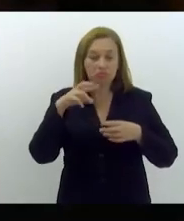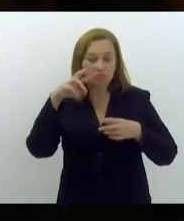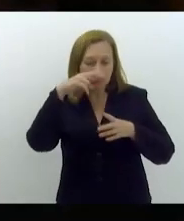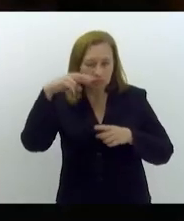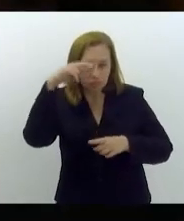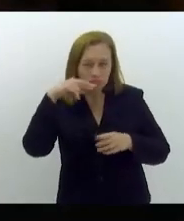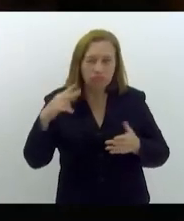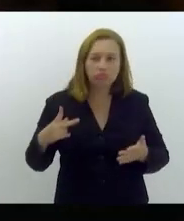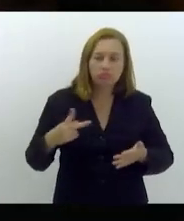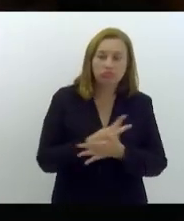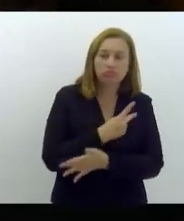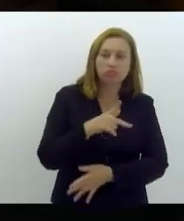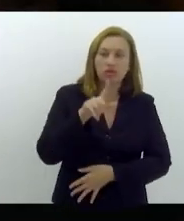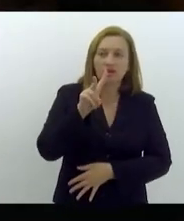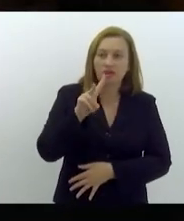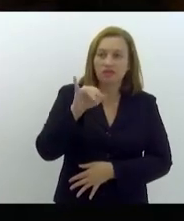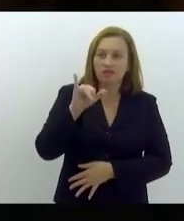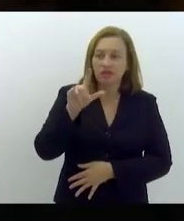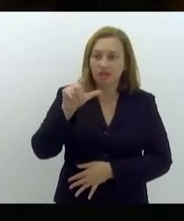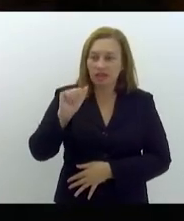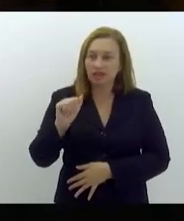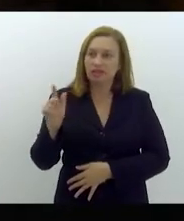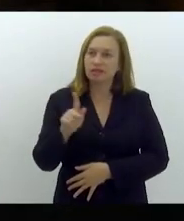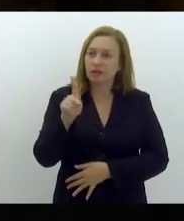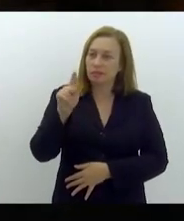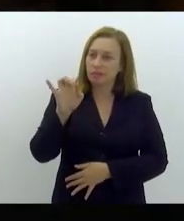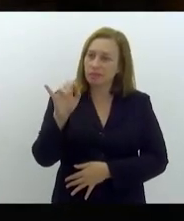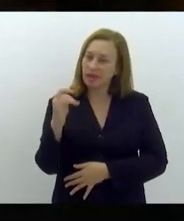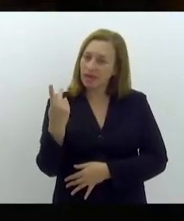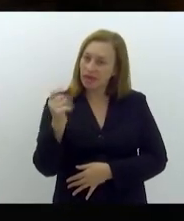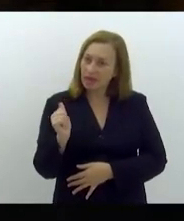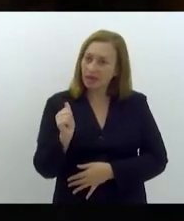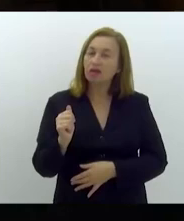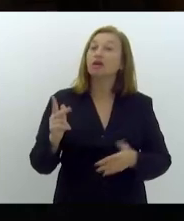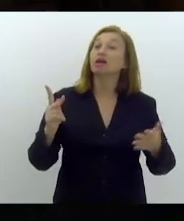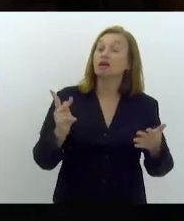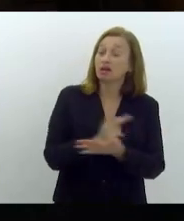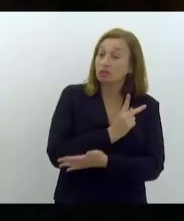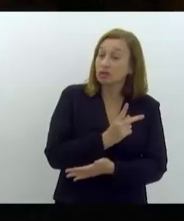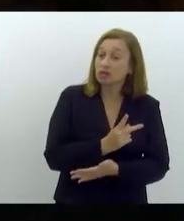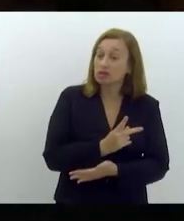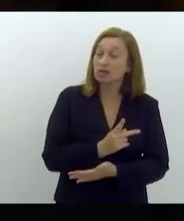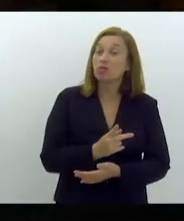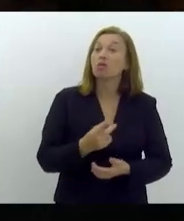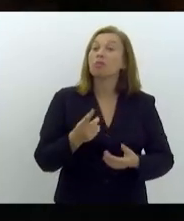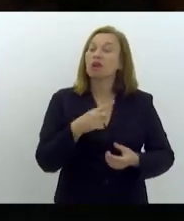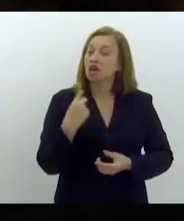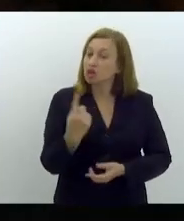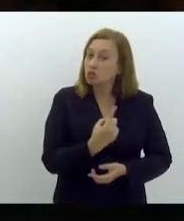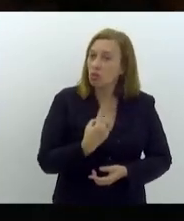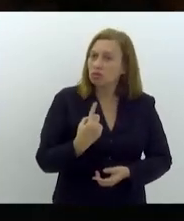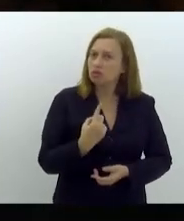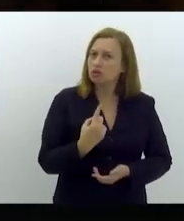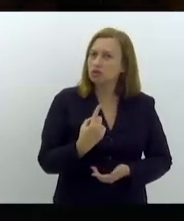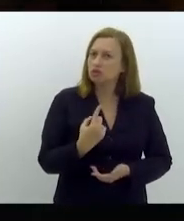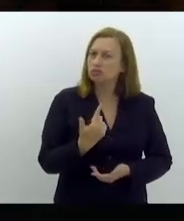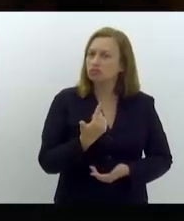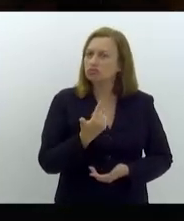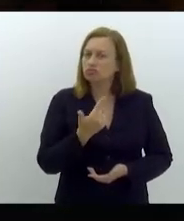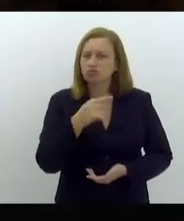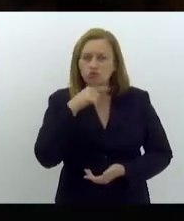na Vila da Penha que investiga o que aconteceu para que nós não tenhamos